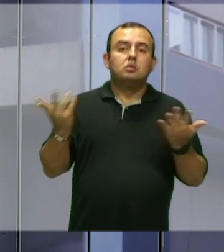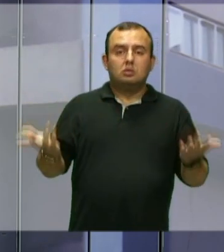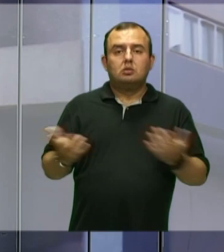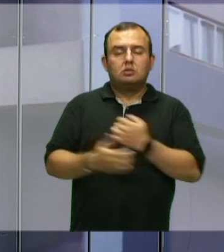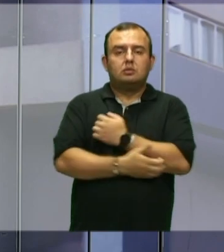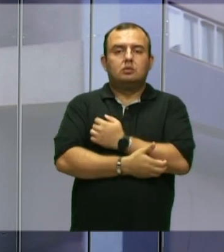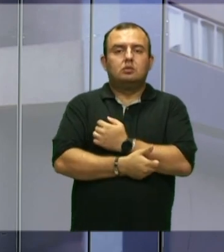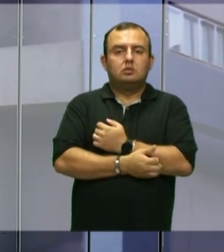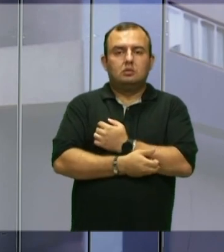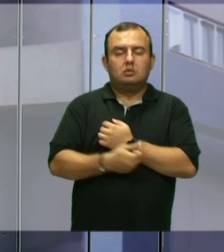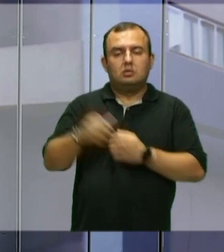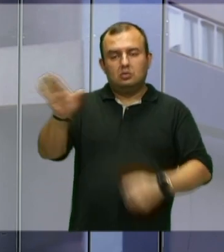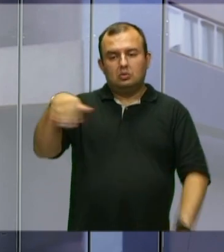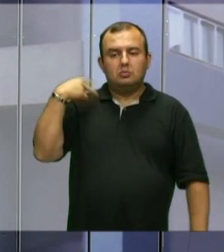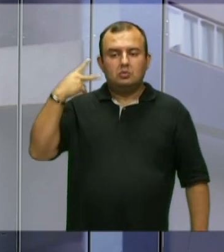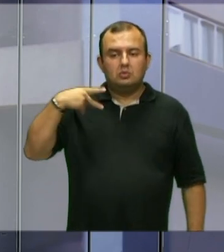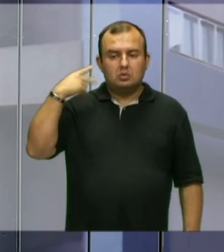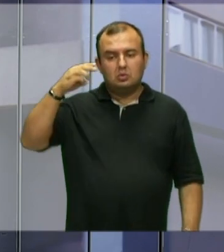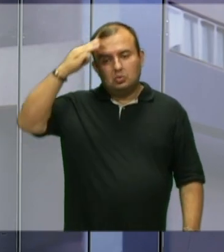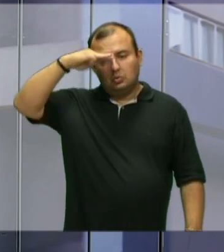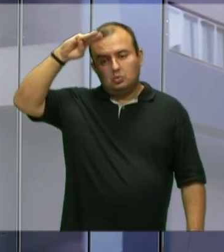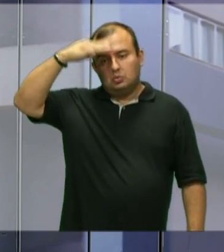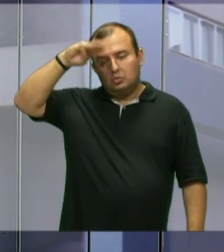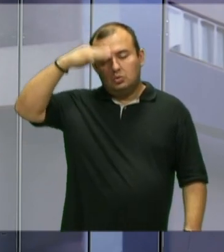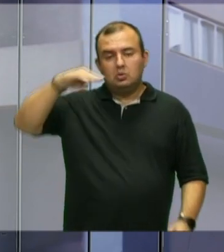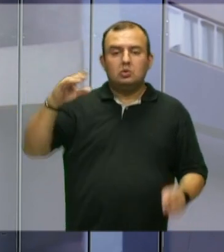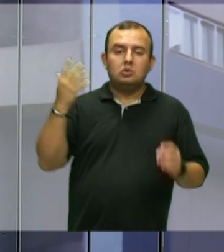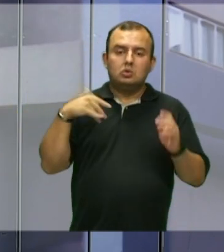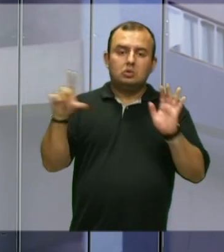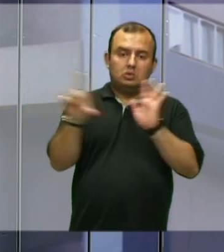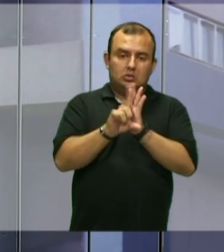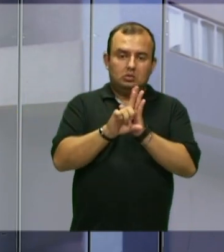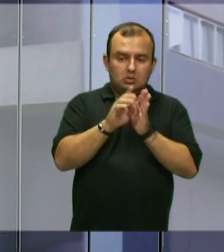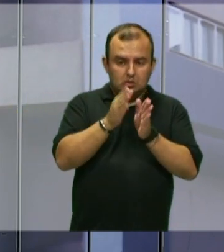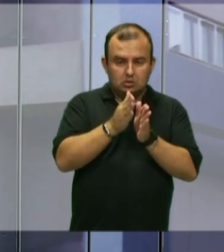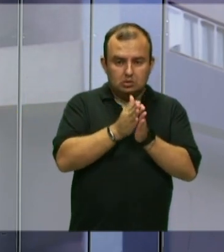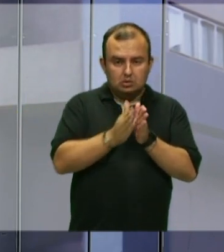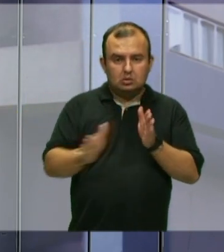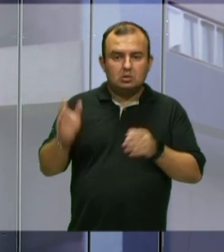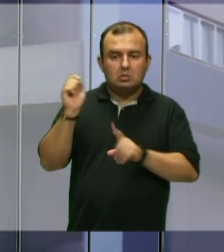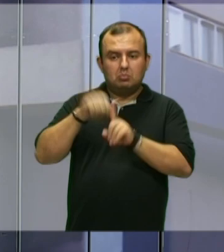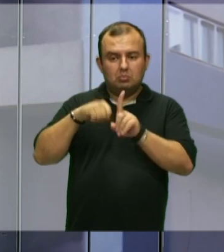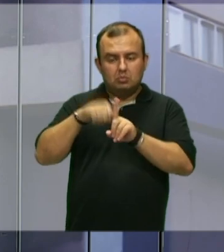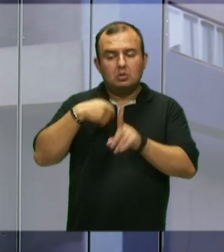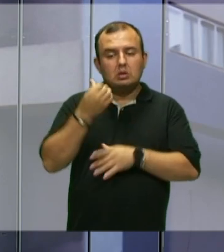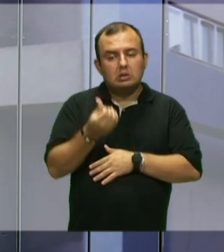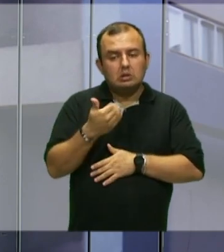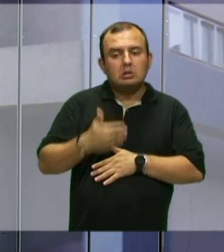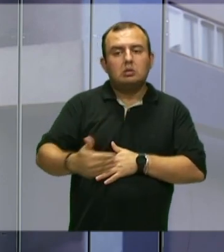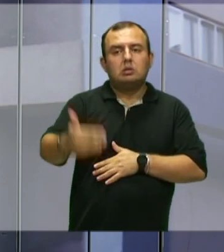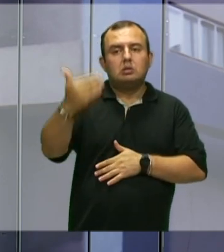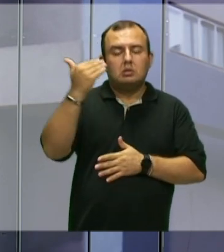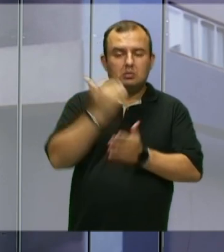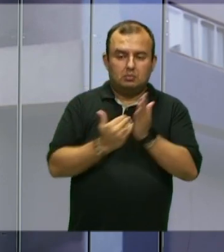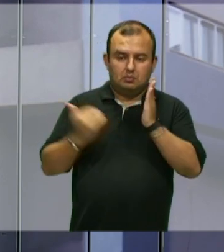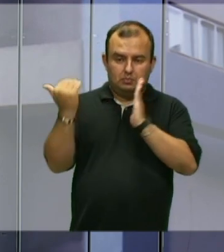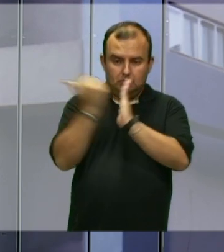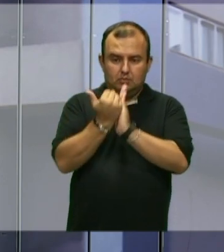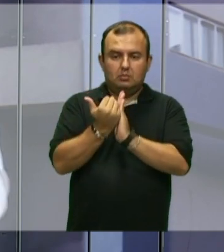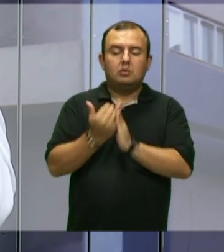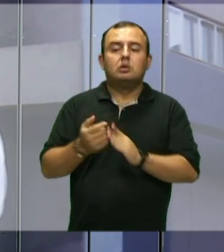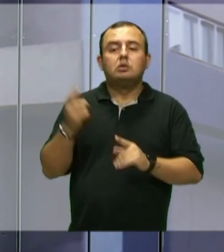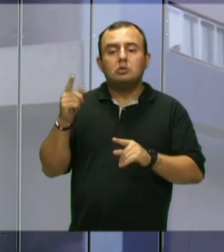eu chamei o vereador Mamão naquela ocasião, a gente prorrogou a lei para mais 6 meses, até 6 meses, e